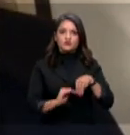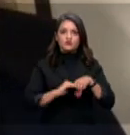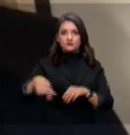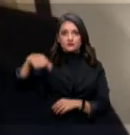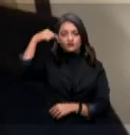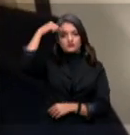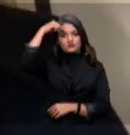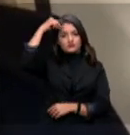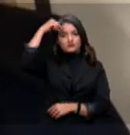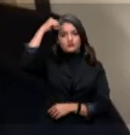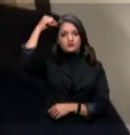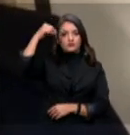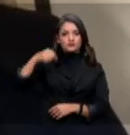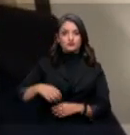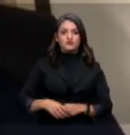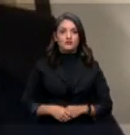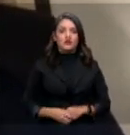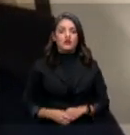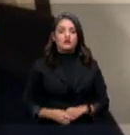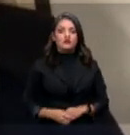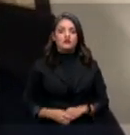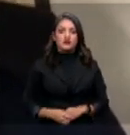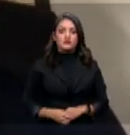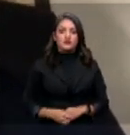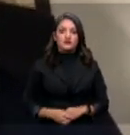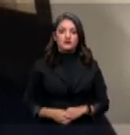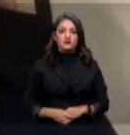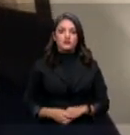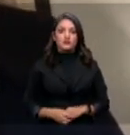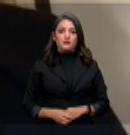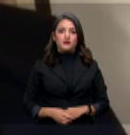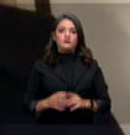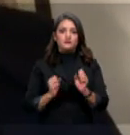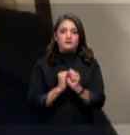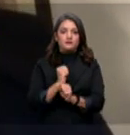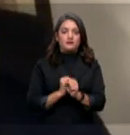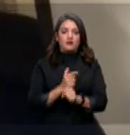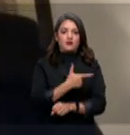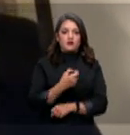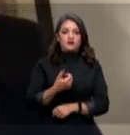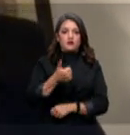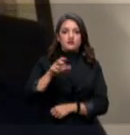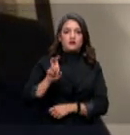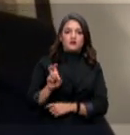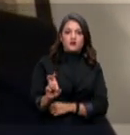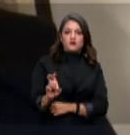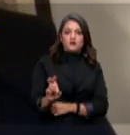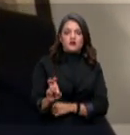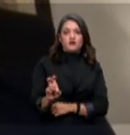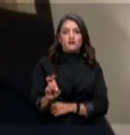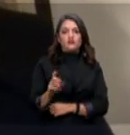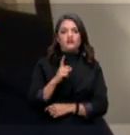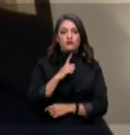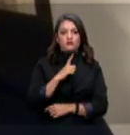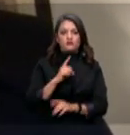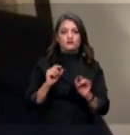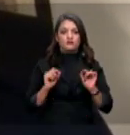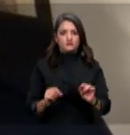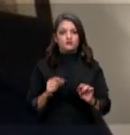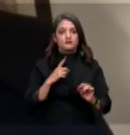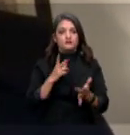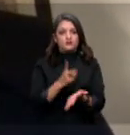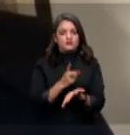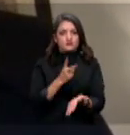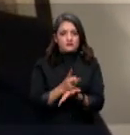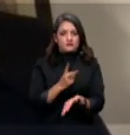Barroso, ainda no ano de 2015. E como se referida desse julgado, prevaleceu